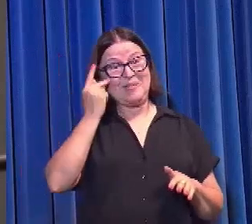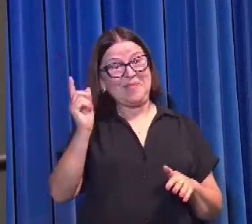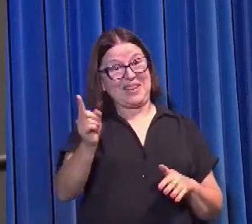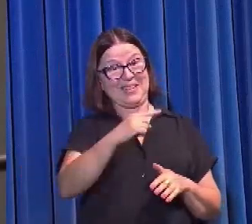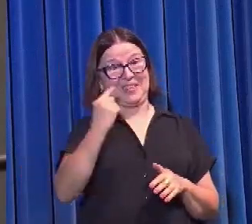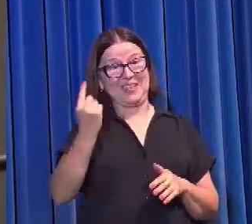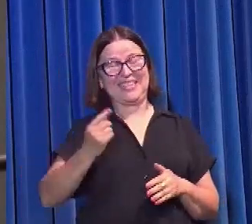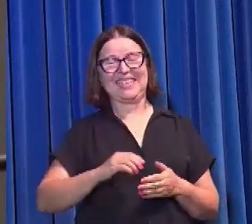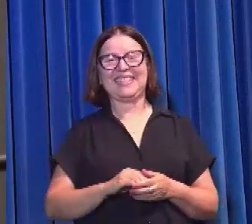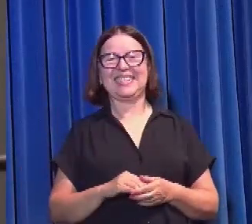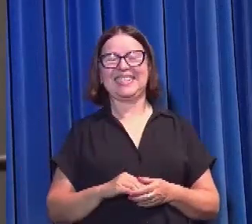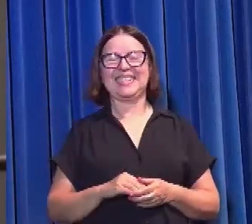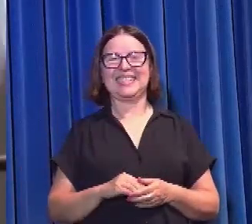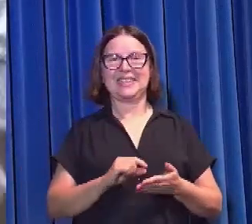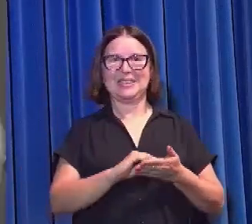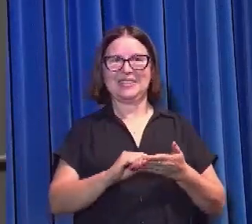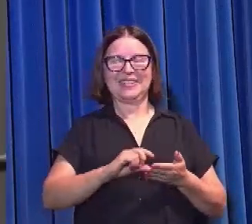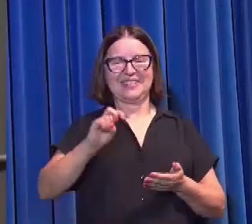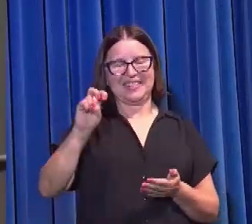Versículo 5.